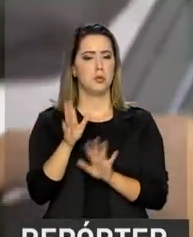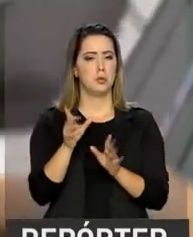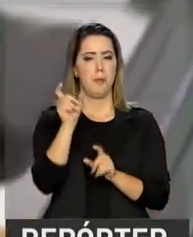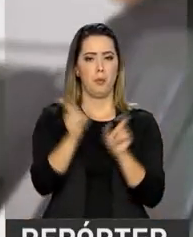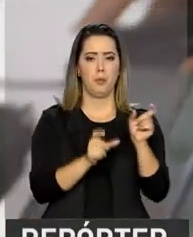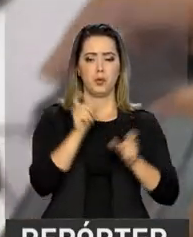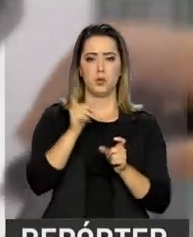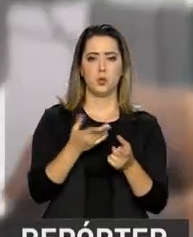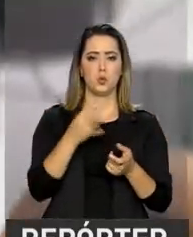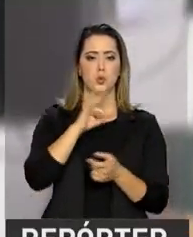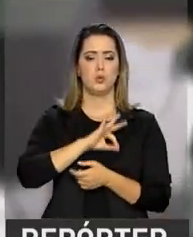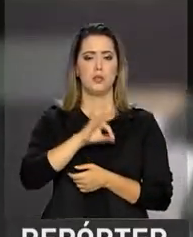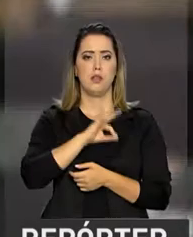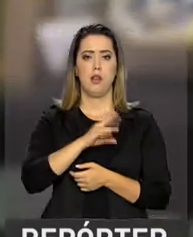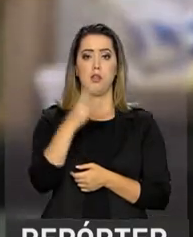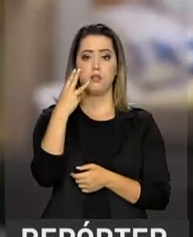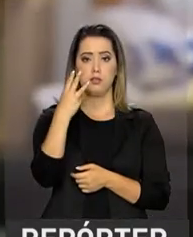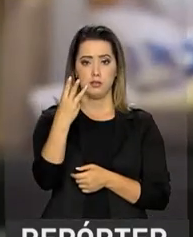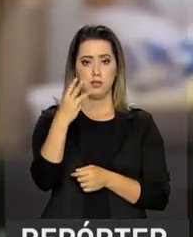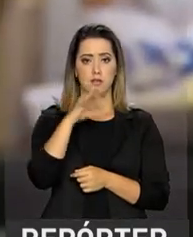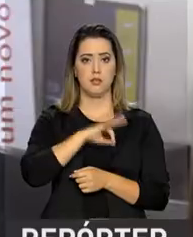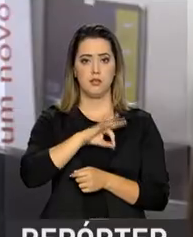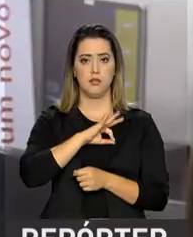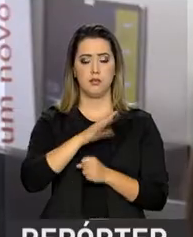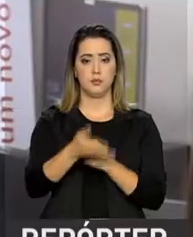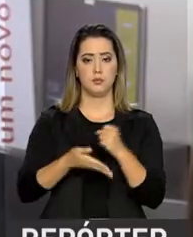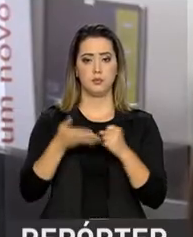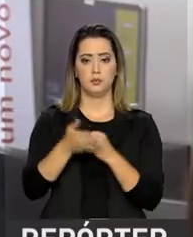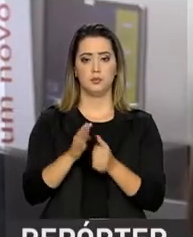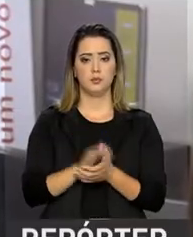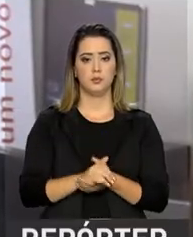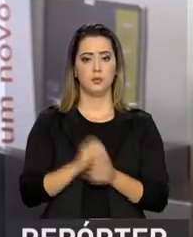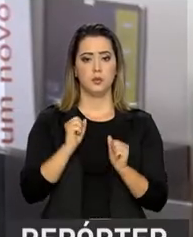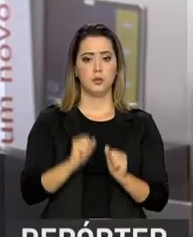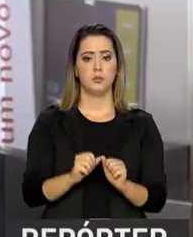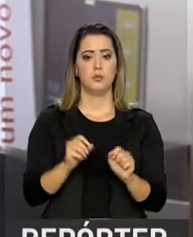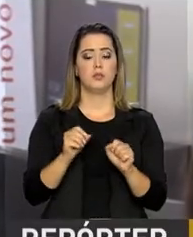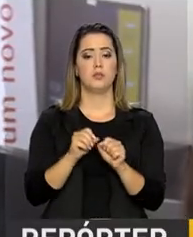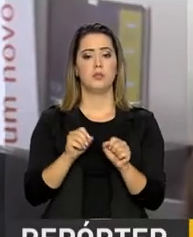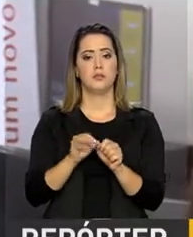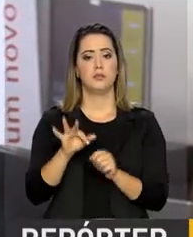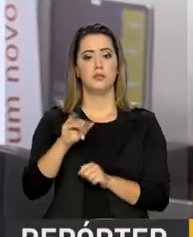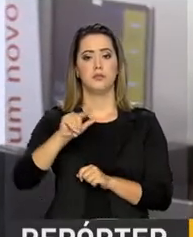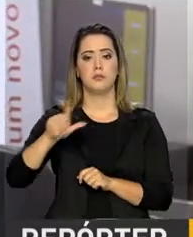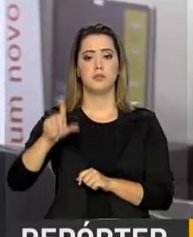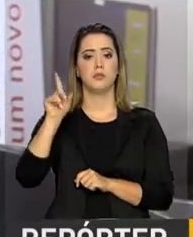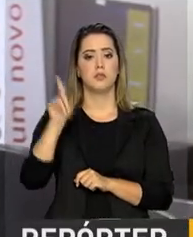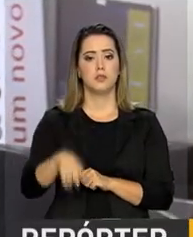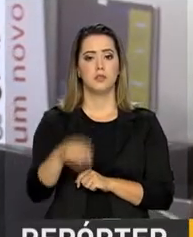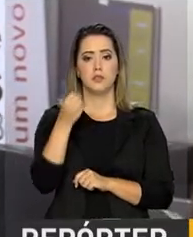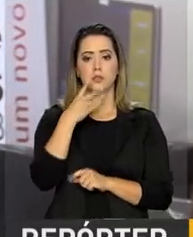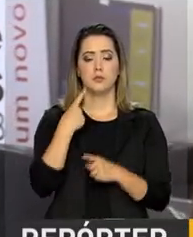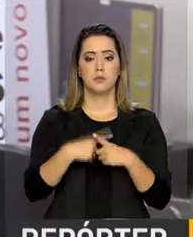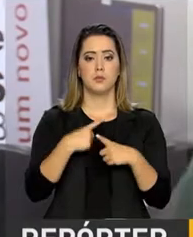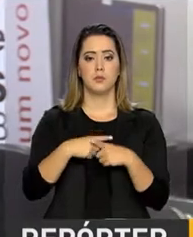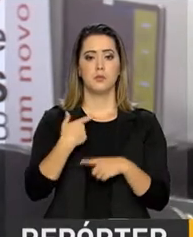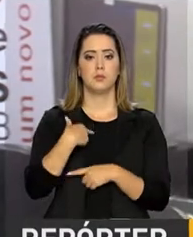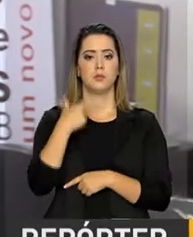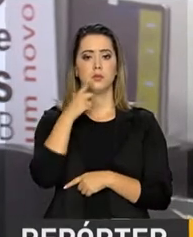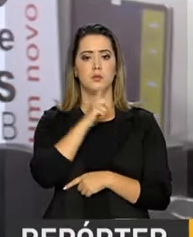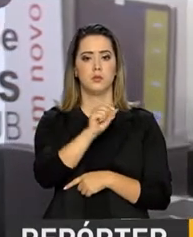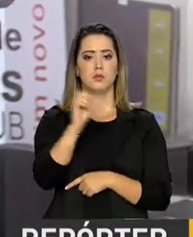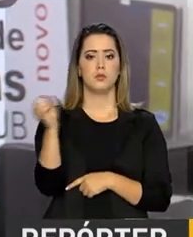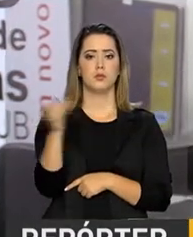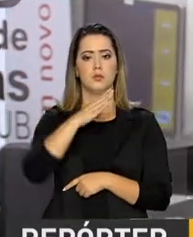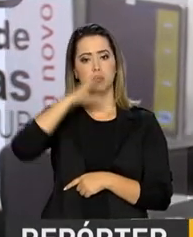de até três salários mínimos poder fazer os fiéis é foi bom tu eu consegui manter essa